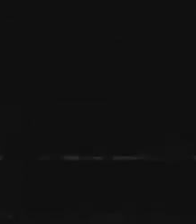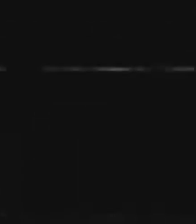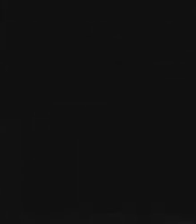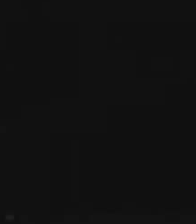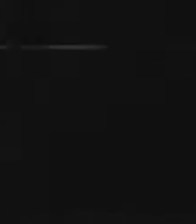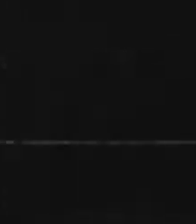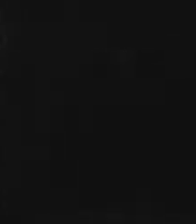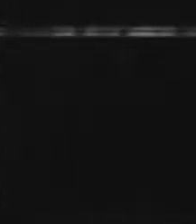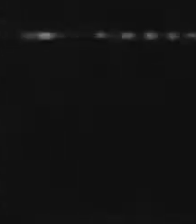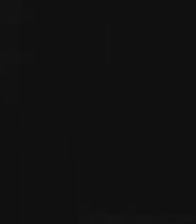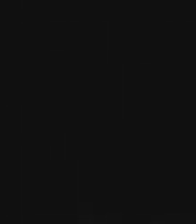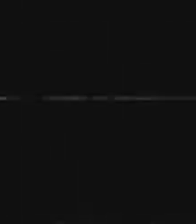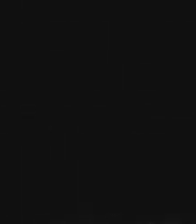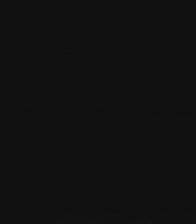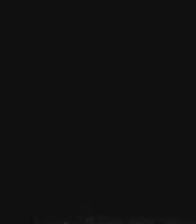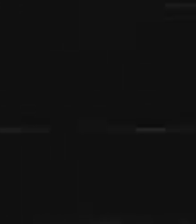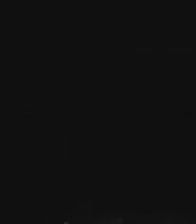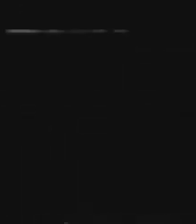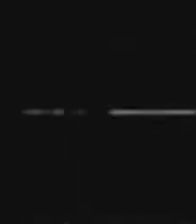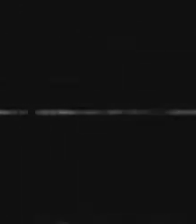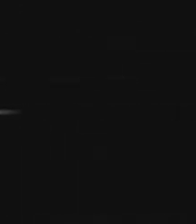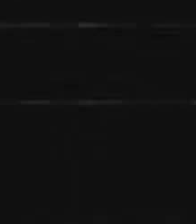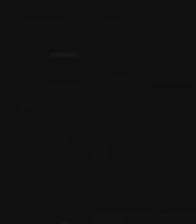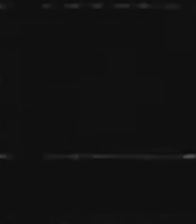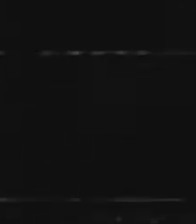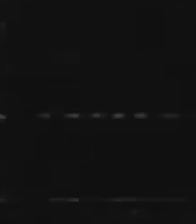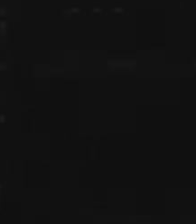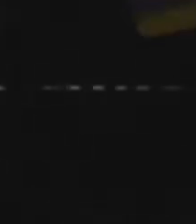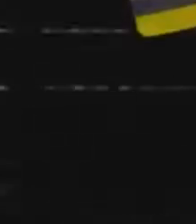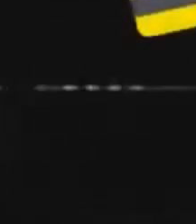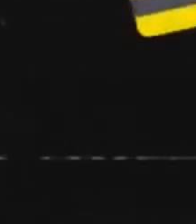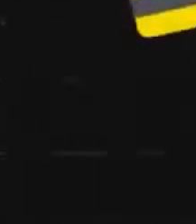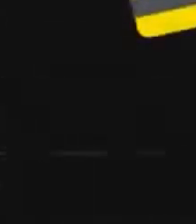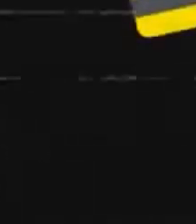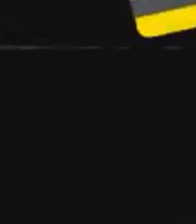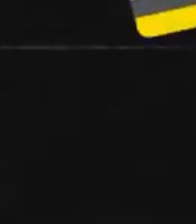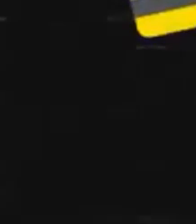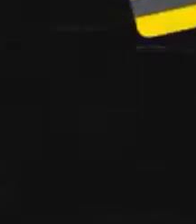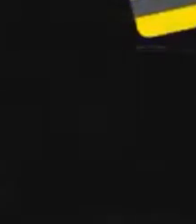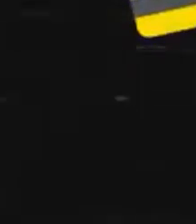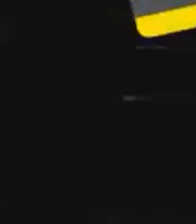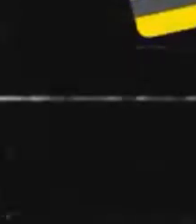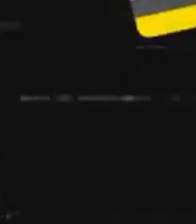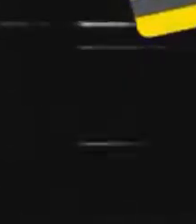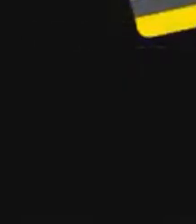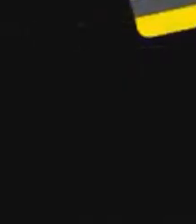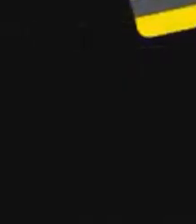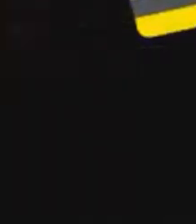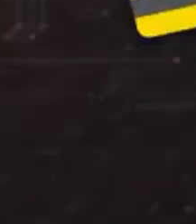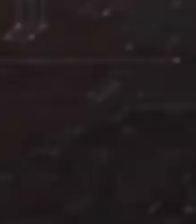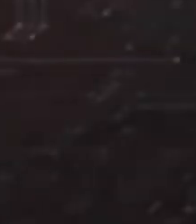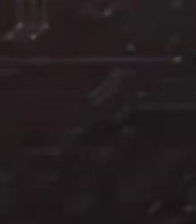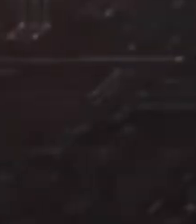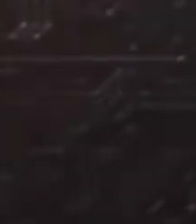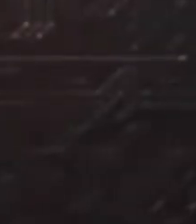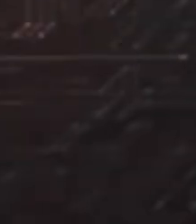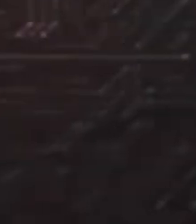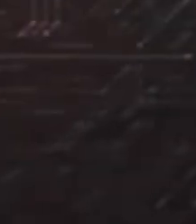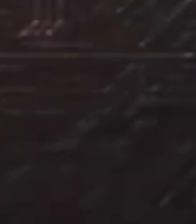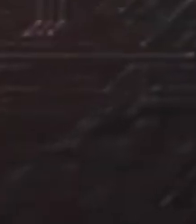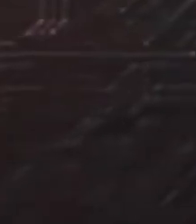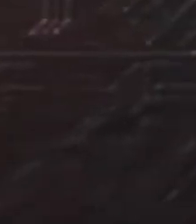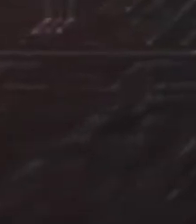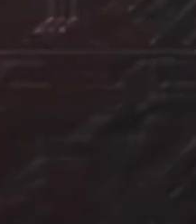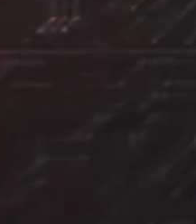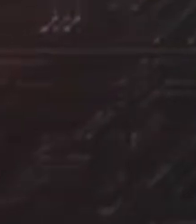falso, que tem por objetivo acessar senhas, números de cartões de crédito e dados pessoais. Na